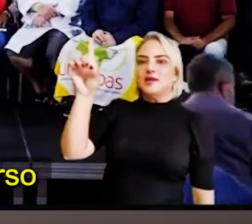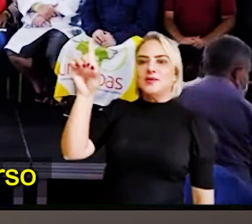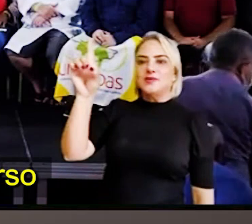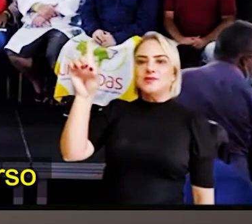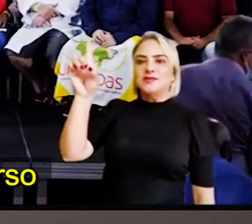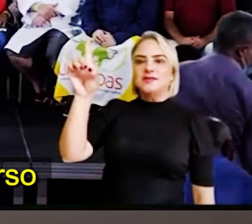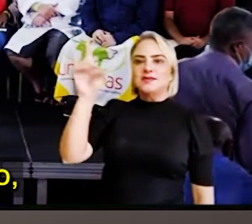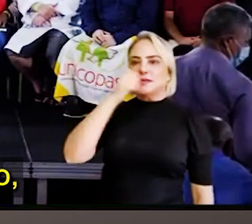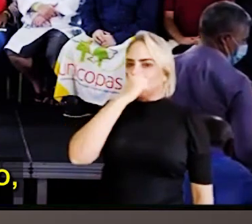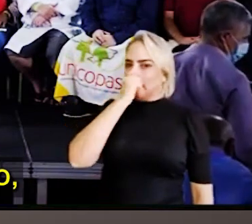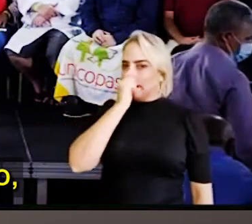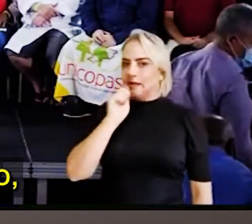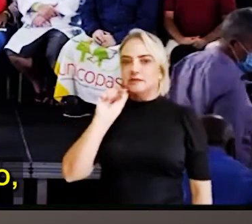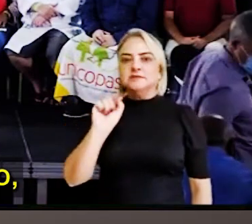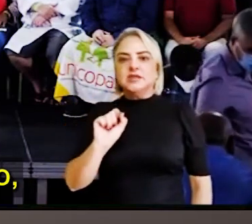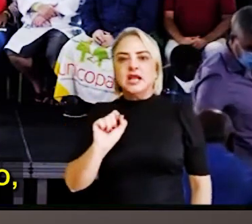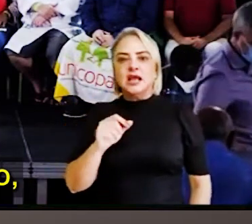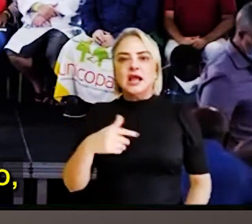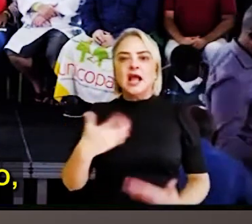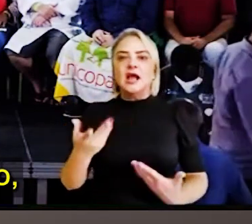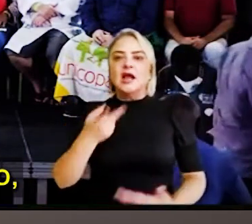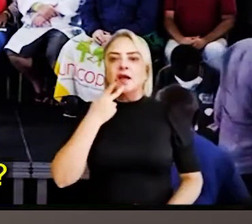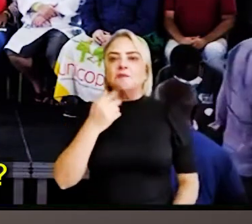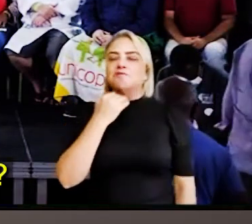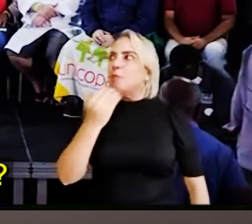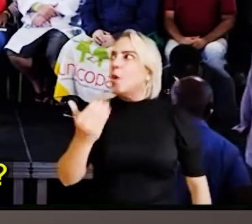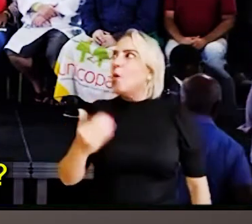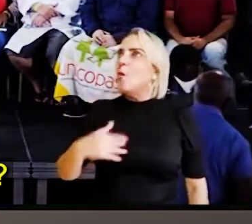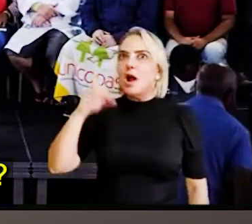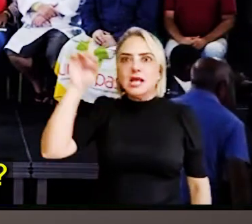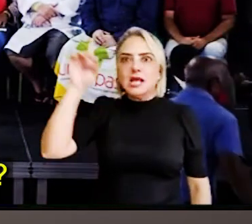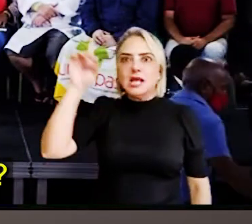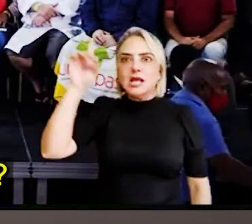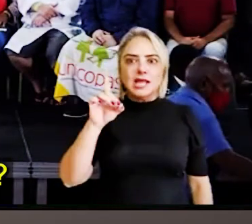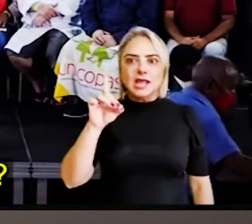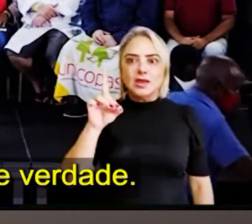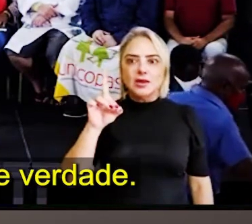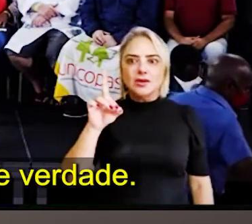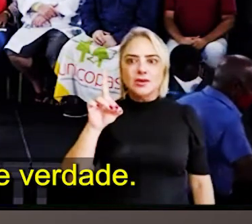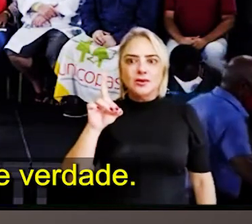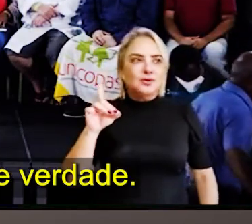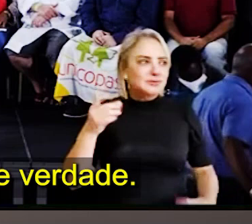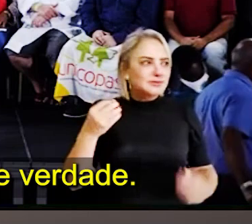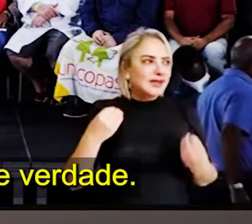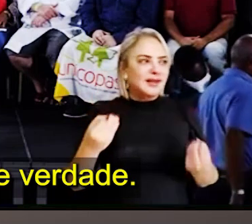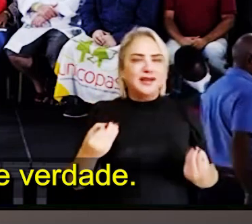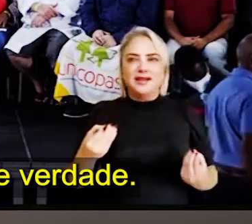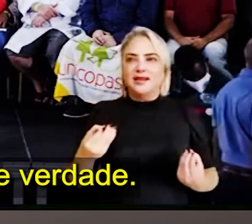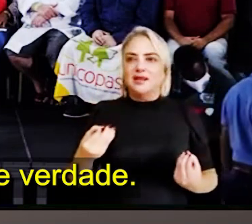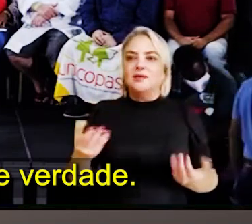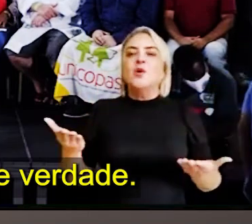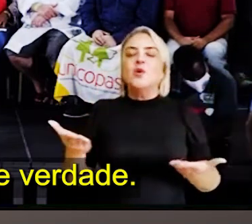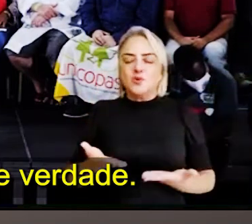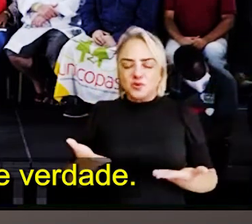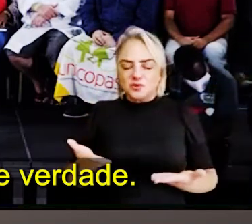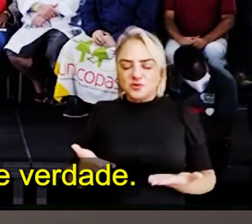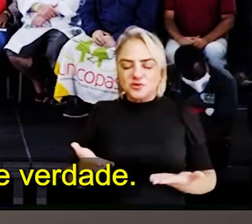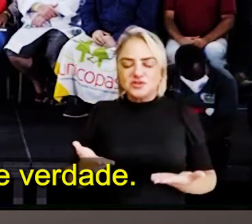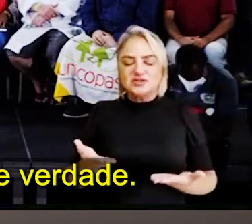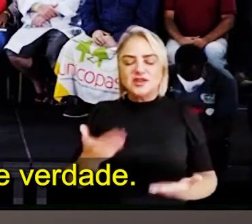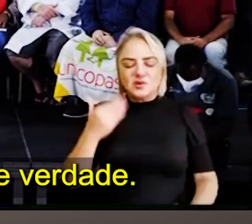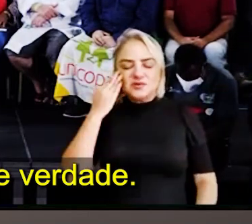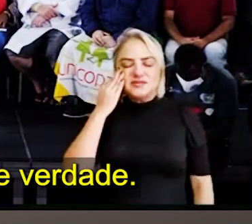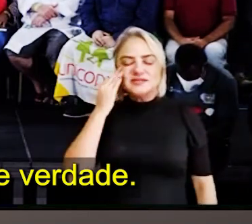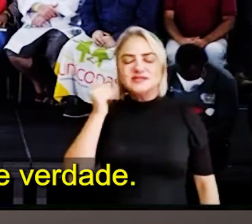sofre revés, a gente fala, porra, Deus está ingrato, será que Deus existe mesmo? Mas hoje eu percebi que